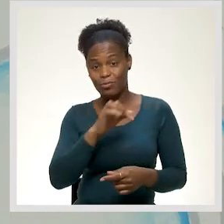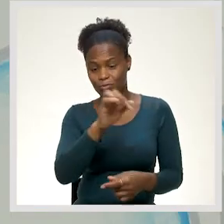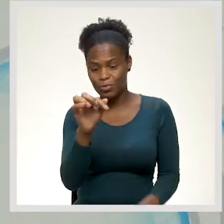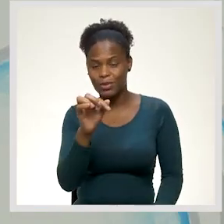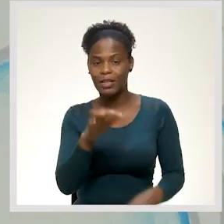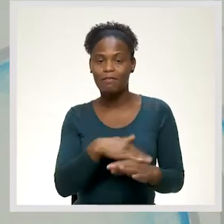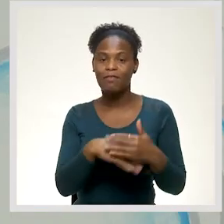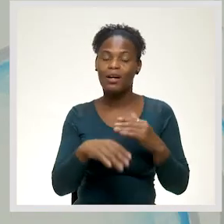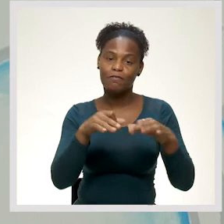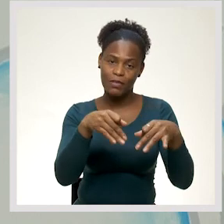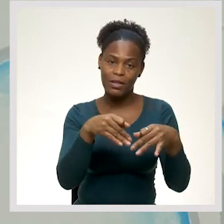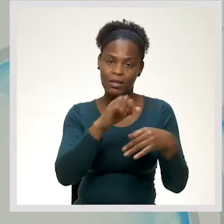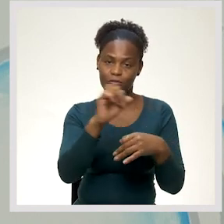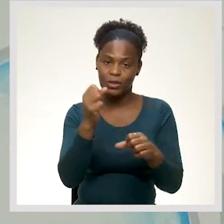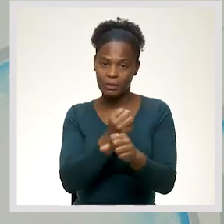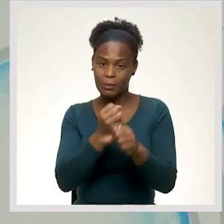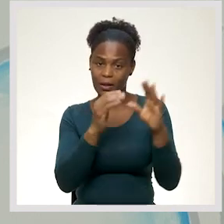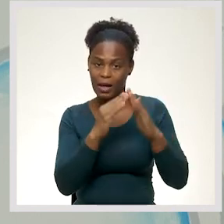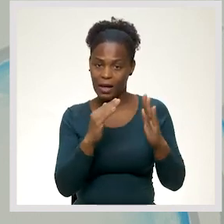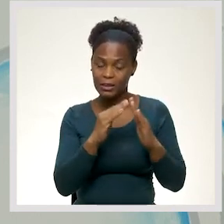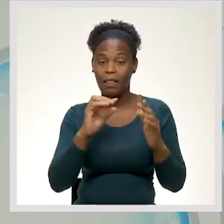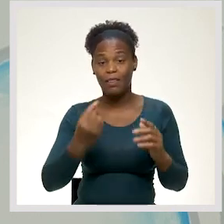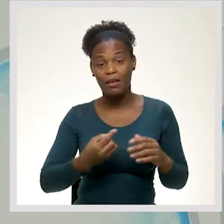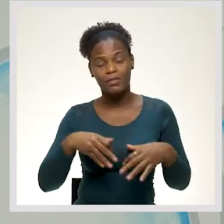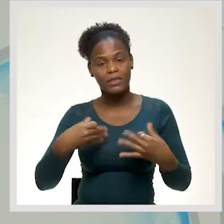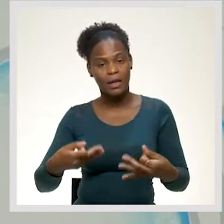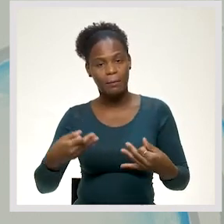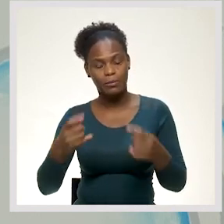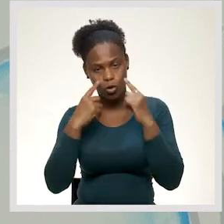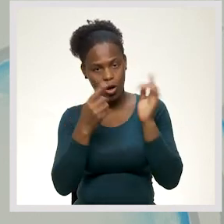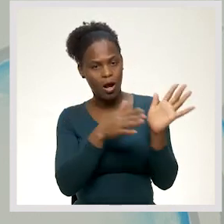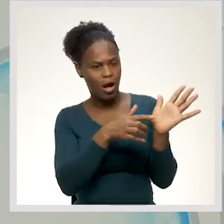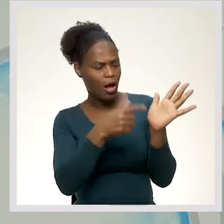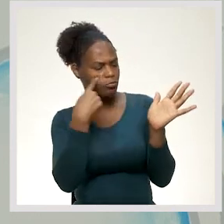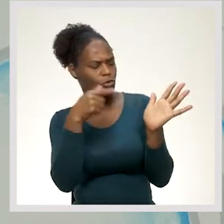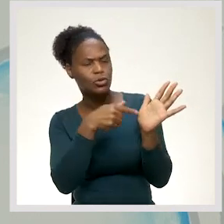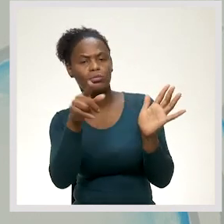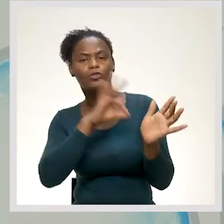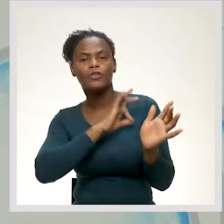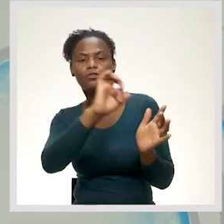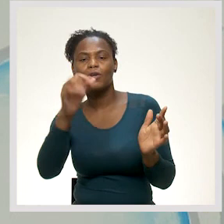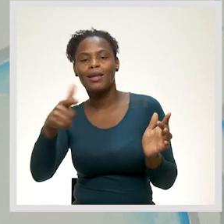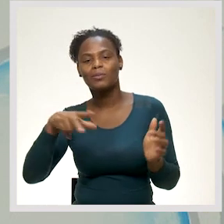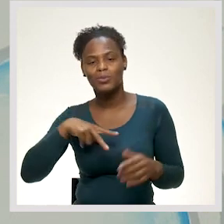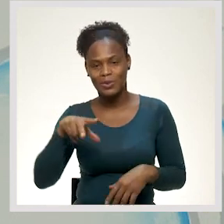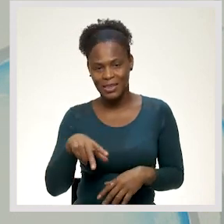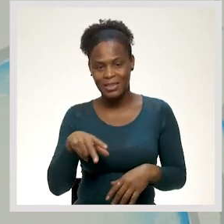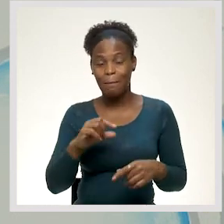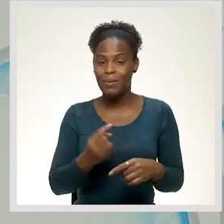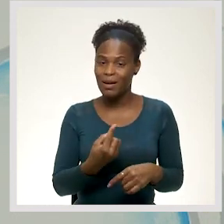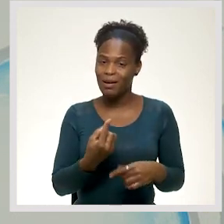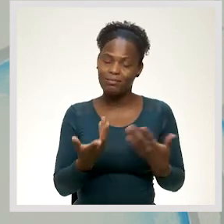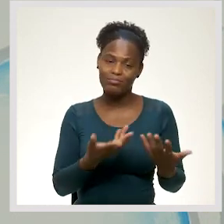ao finalizarem o vosso trabalho de casa, devem sempre mostrá-la ao vosso professor de língua portuguesa para